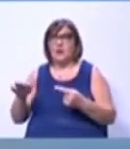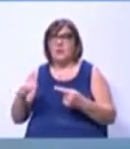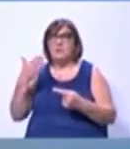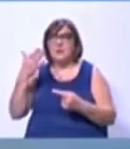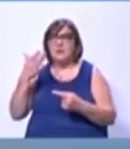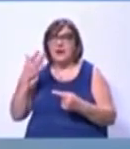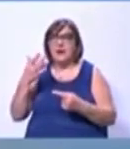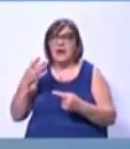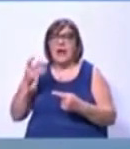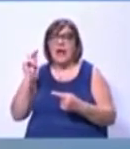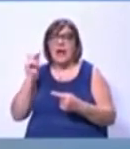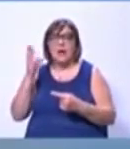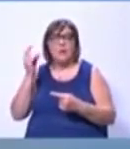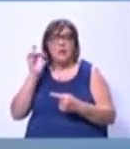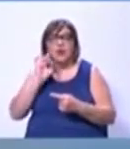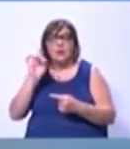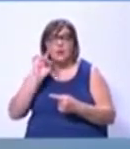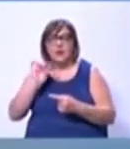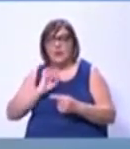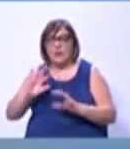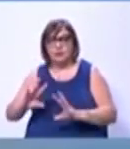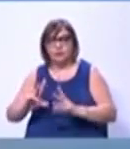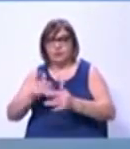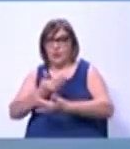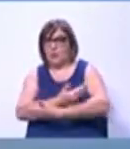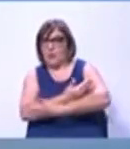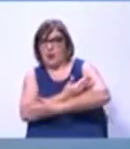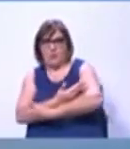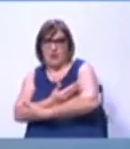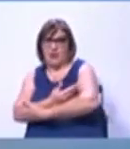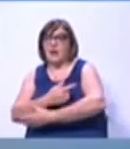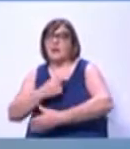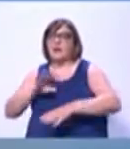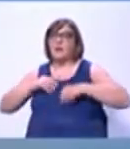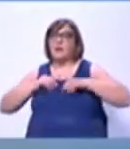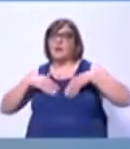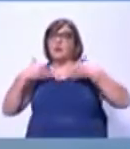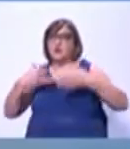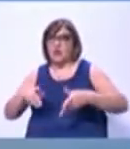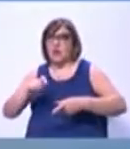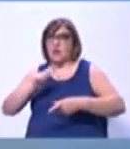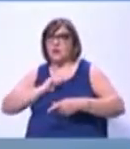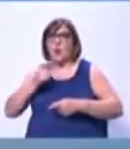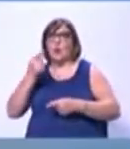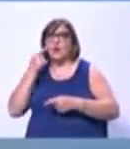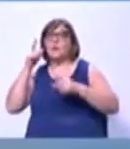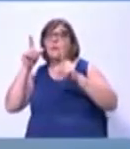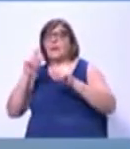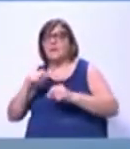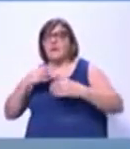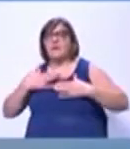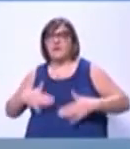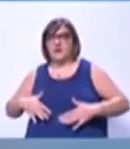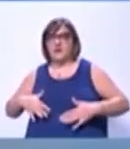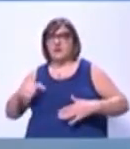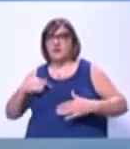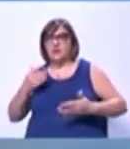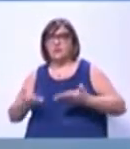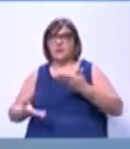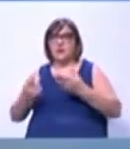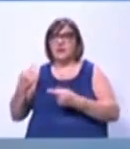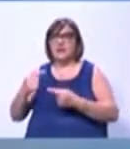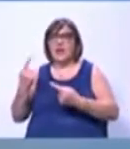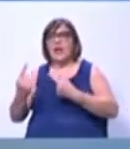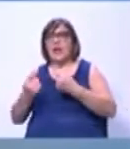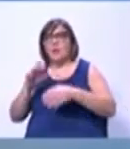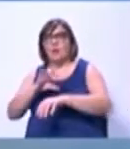são mesmo fundamentais. Sim. Para o desenvolvimento não só emocional e cognitivo, mas também físico. E conseguimos relacionar, inclusive,